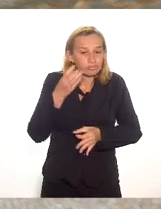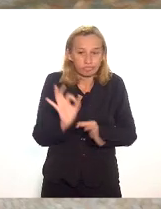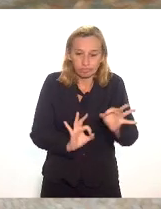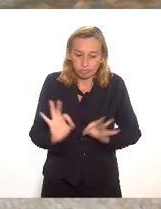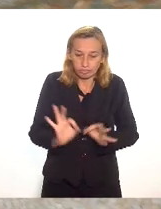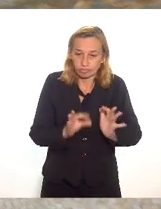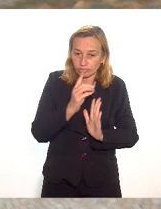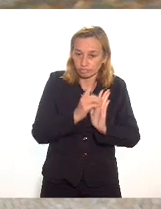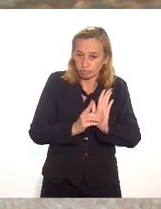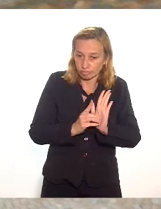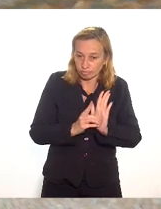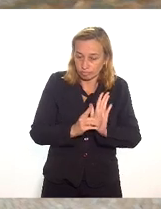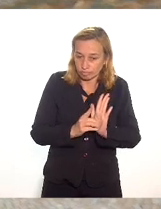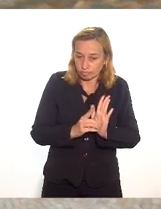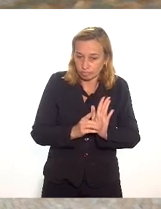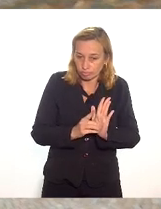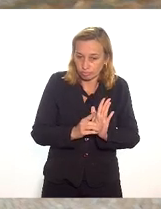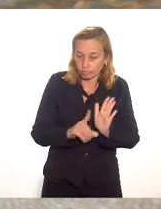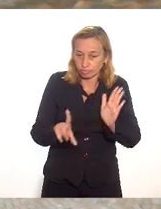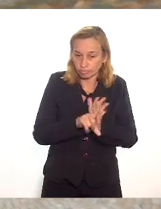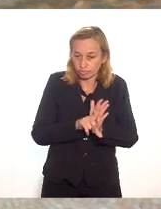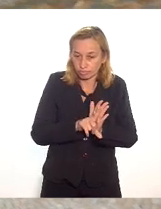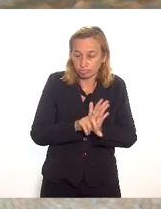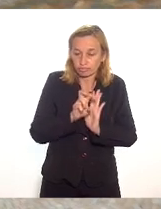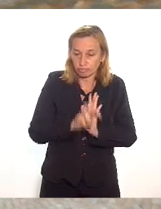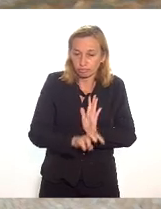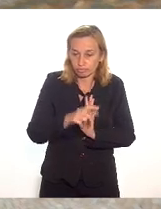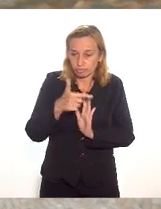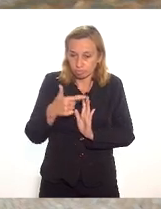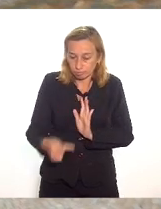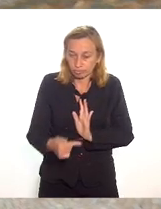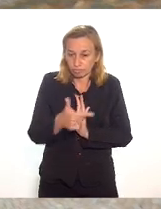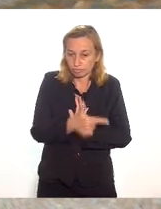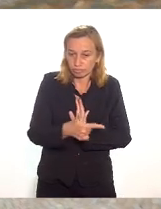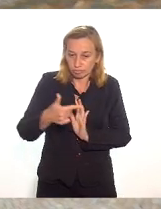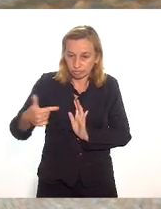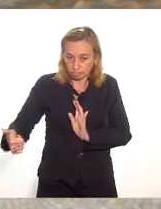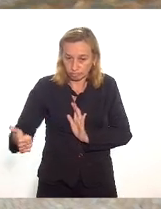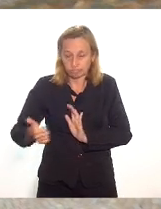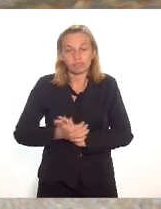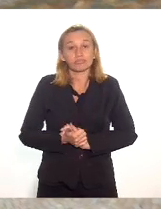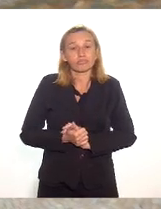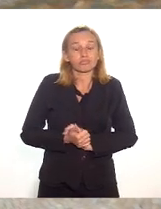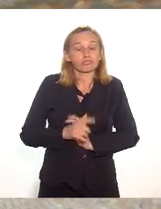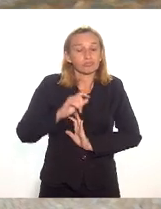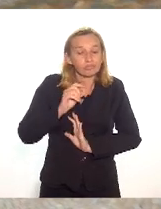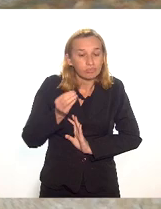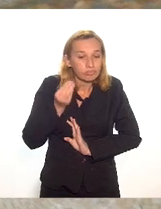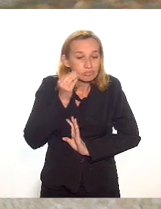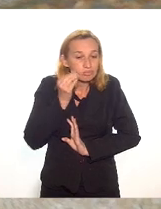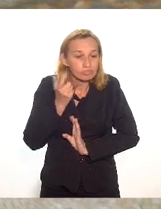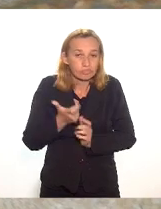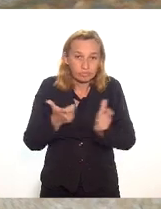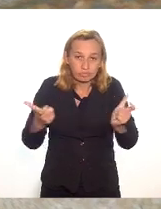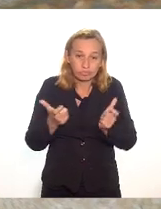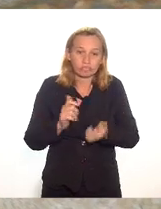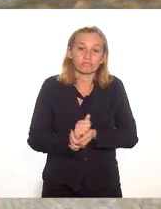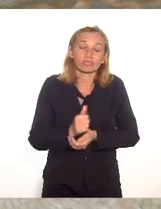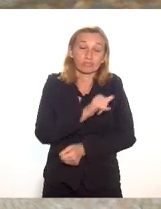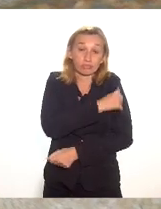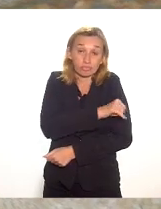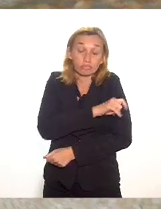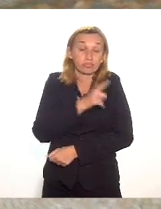decreto legislativo 57 de 2021, a grande oportunidade do